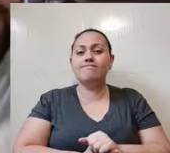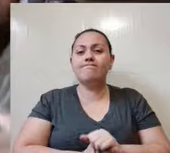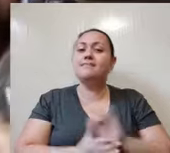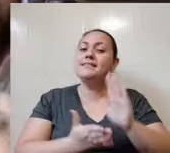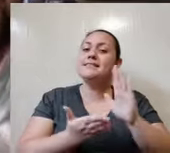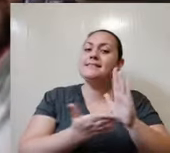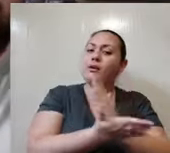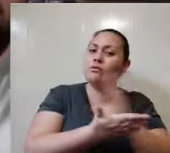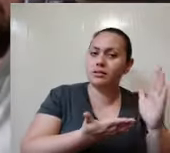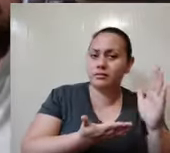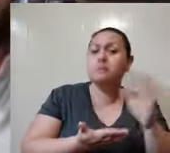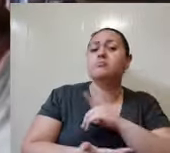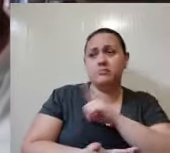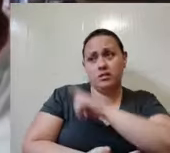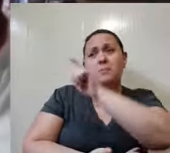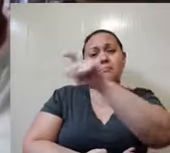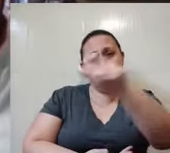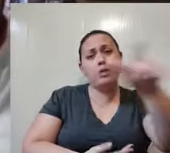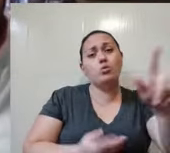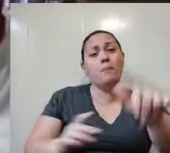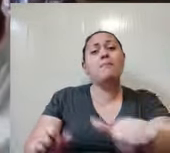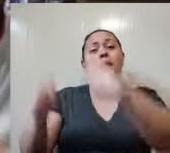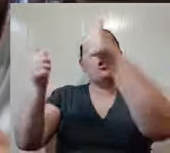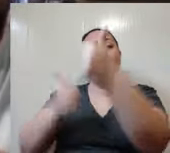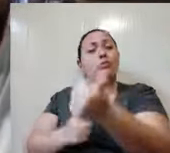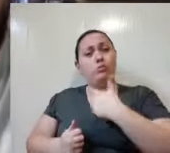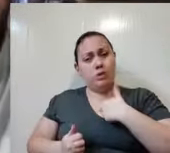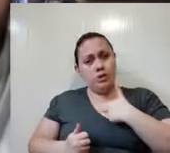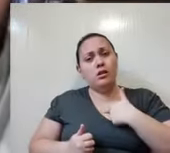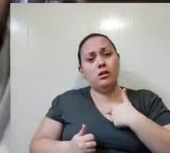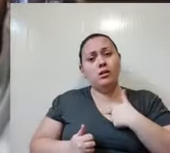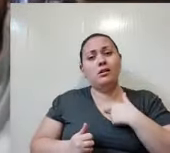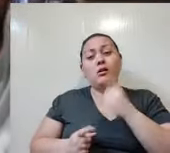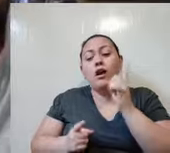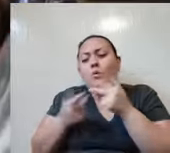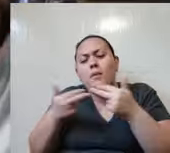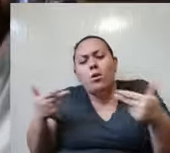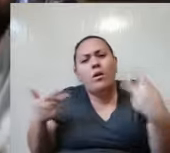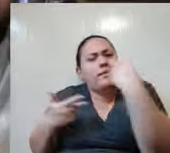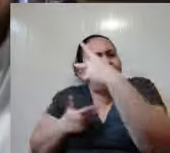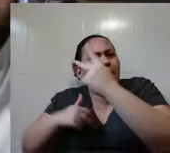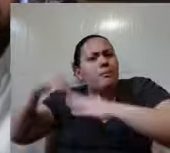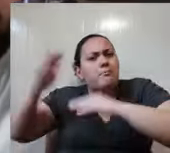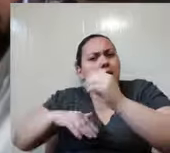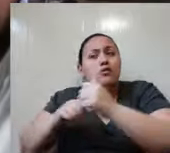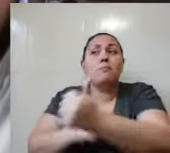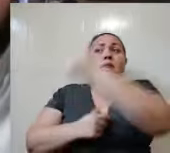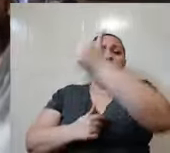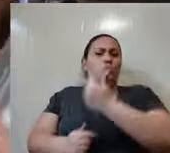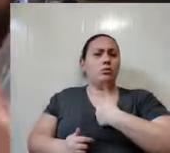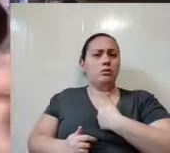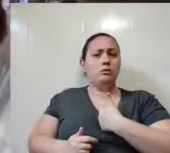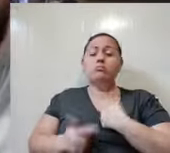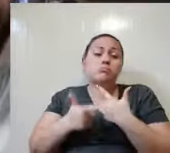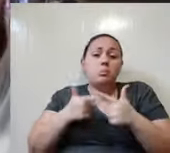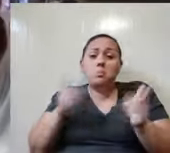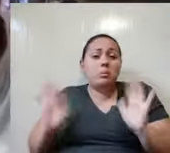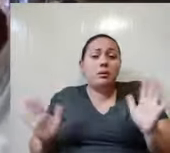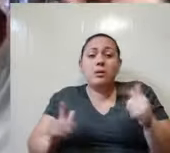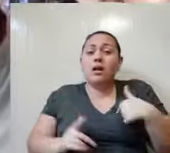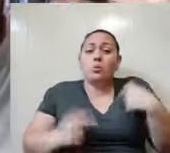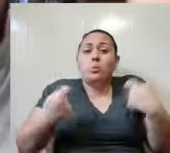talvez vão ter pessoas melhor que a gente em algumas coisas. E tá tudo bem. A gente não é obrigado a ser o melhor. E tá tudo bem não